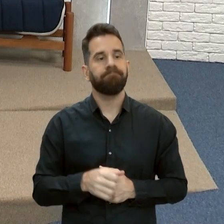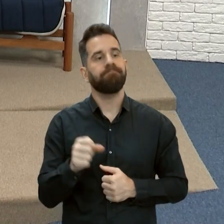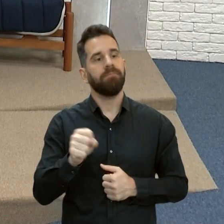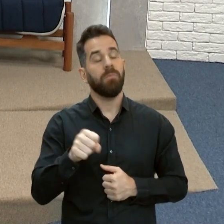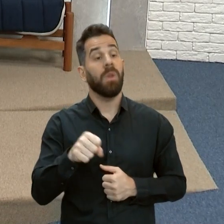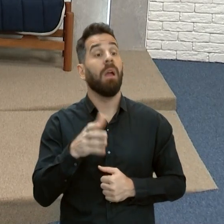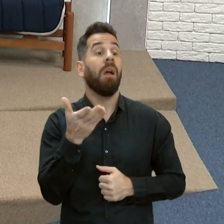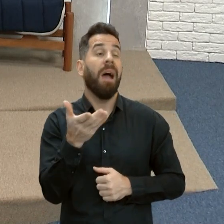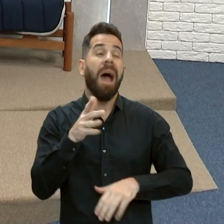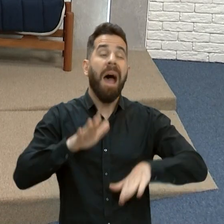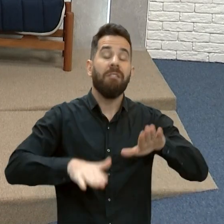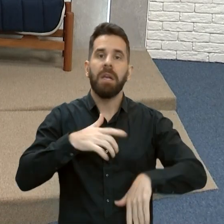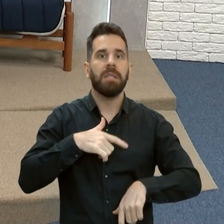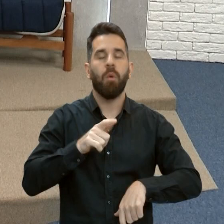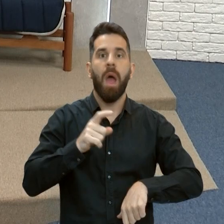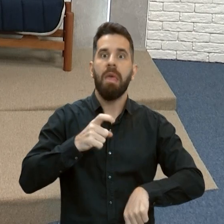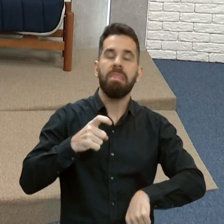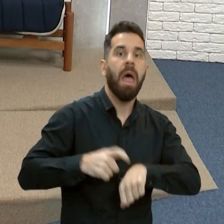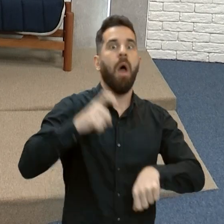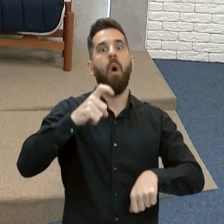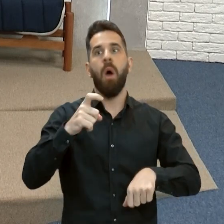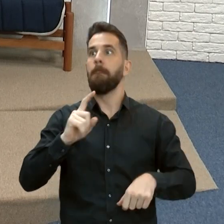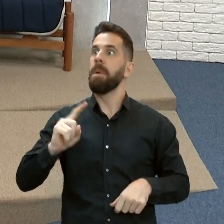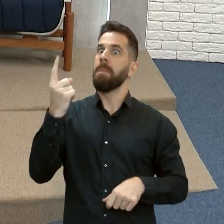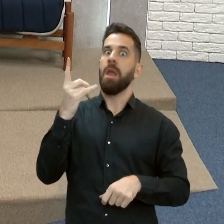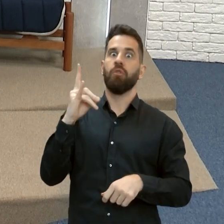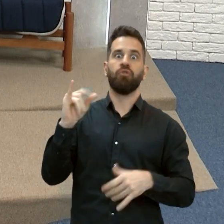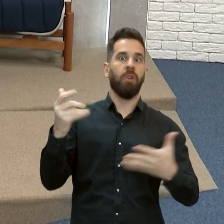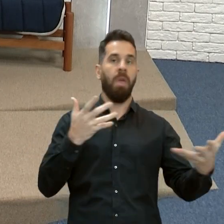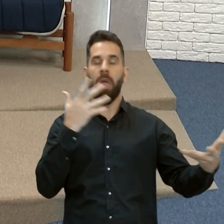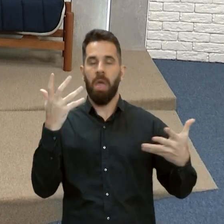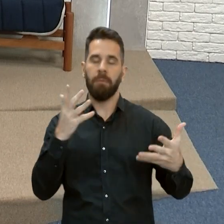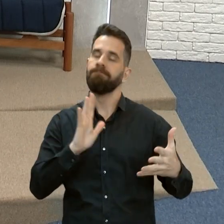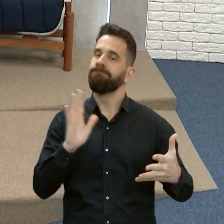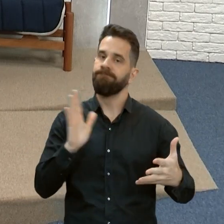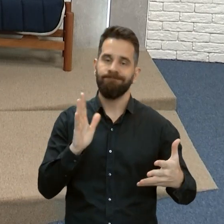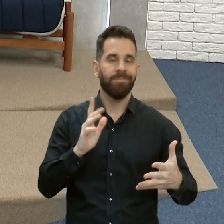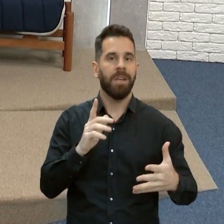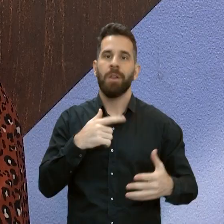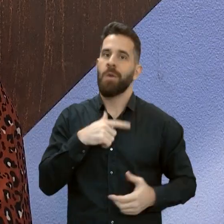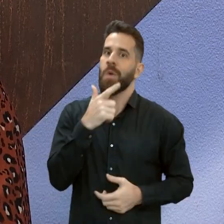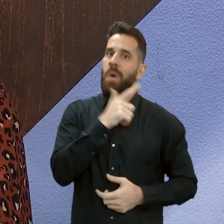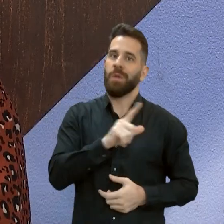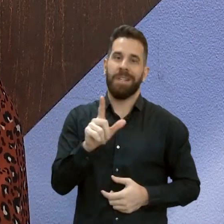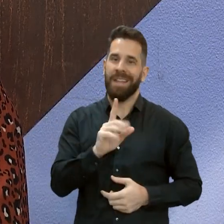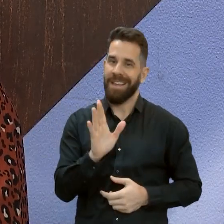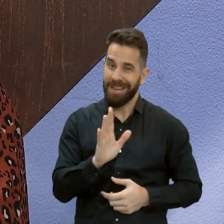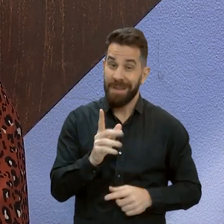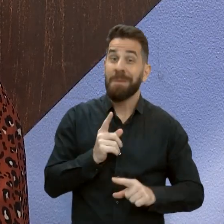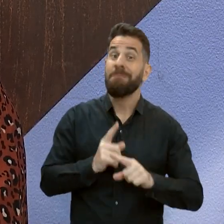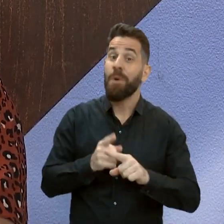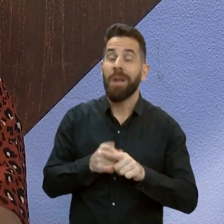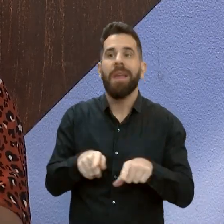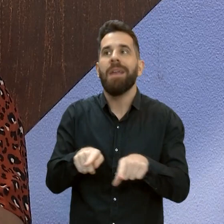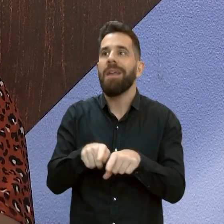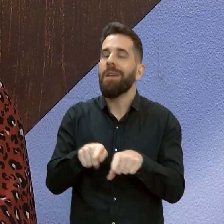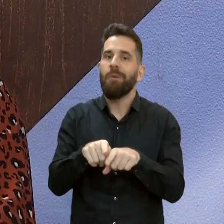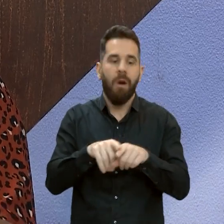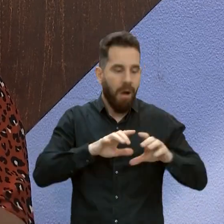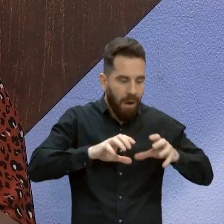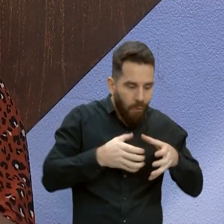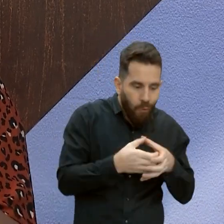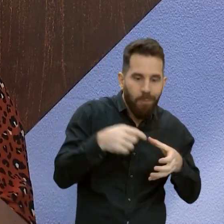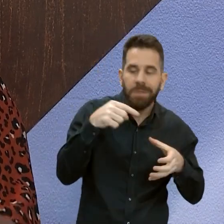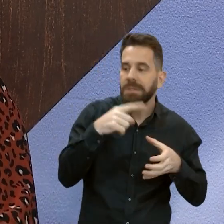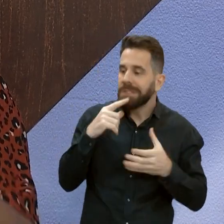não é de imediato, no primeiro dia de aula a gente consegue, porque, vejam só, é um estudo de caso, né? Tem que passar